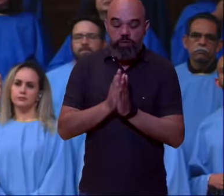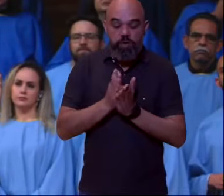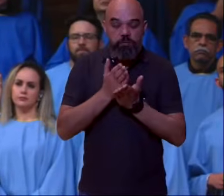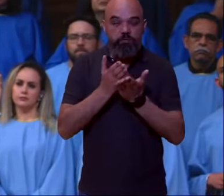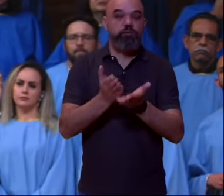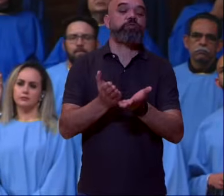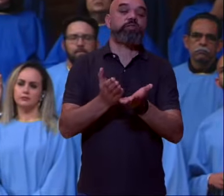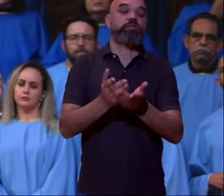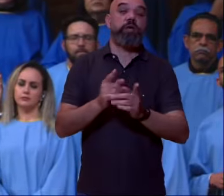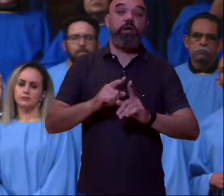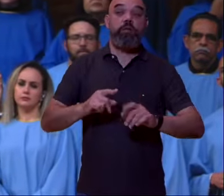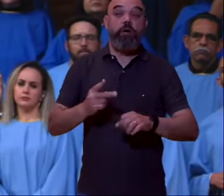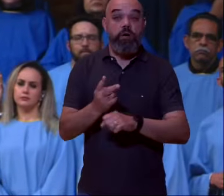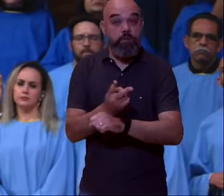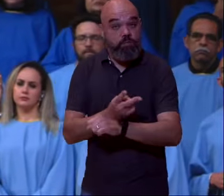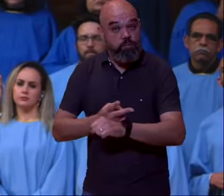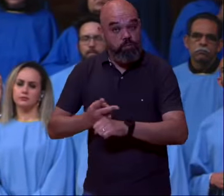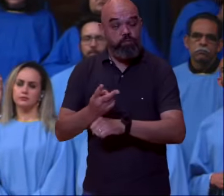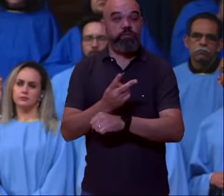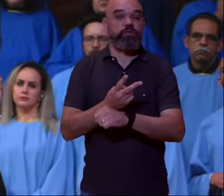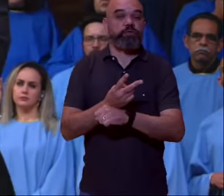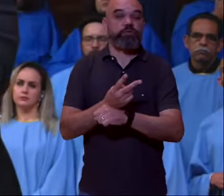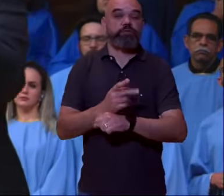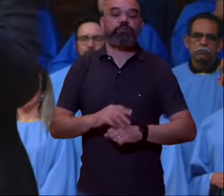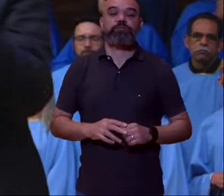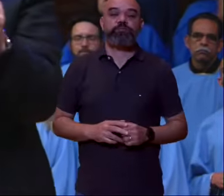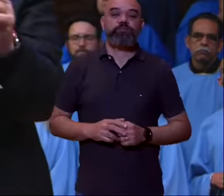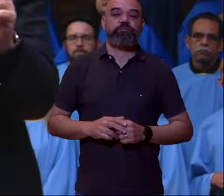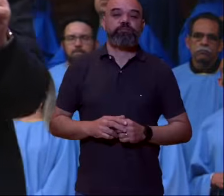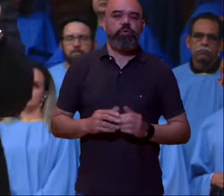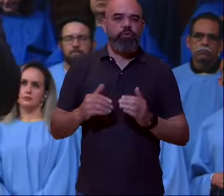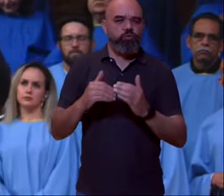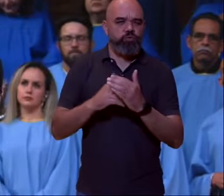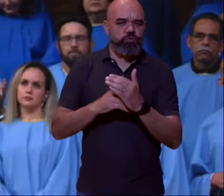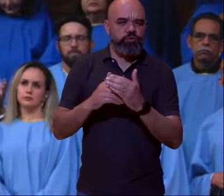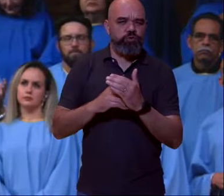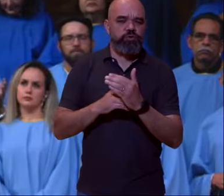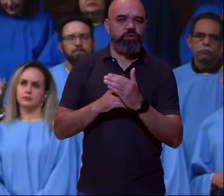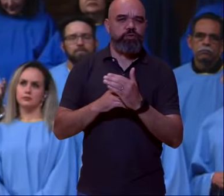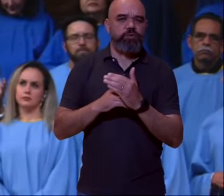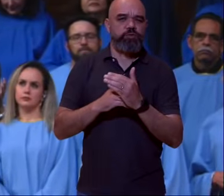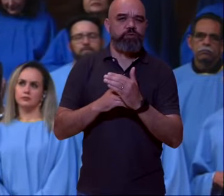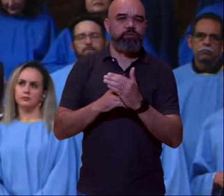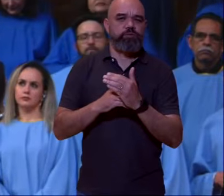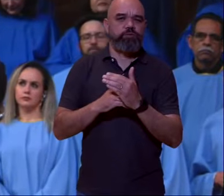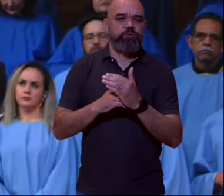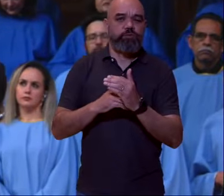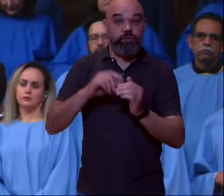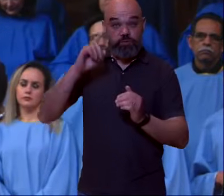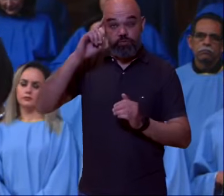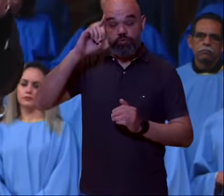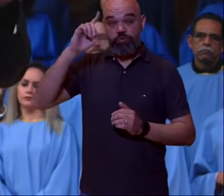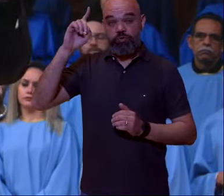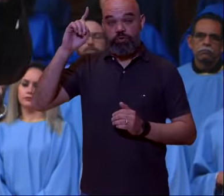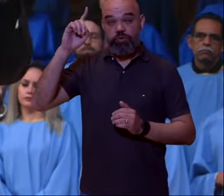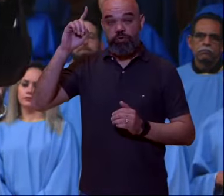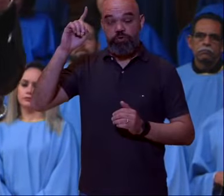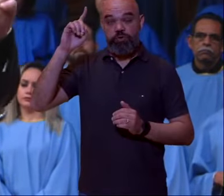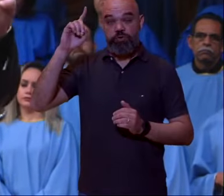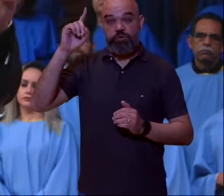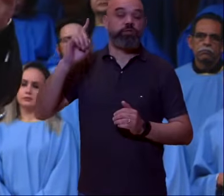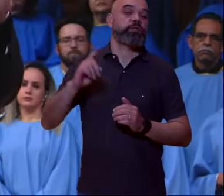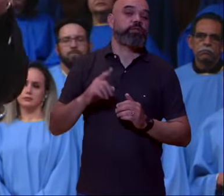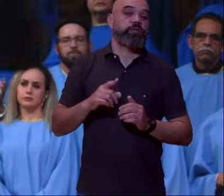mas busca isso. O segredo está naqueles dias que